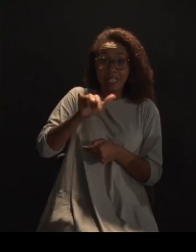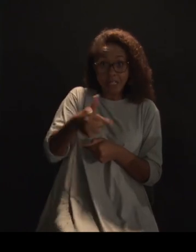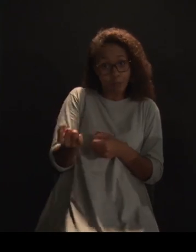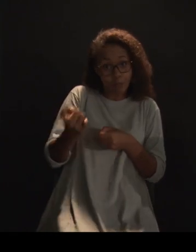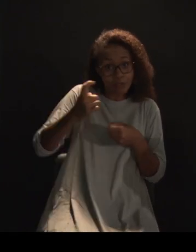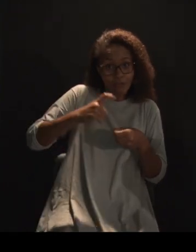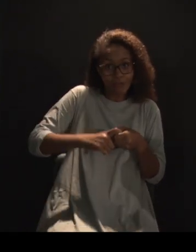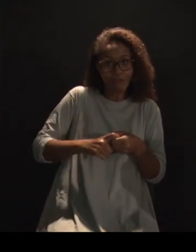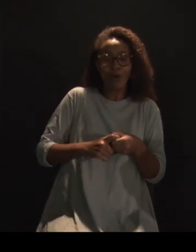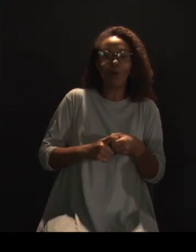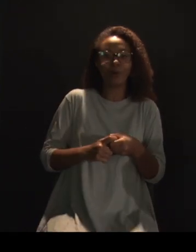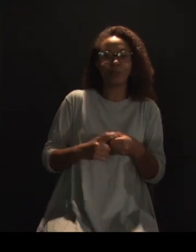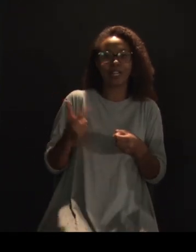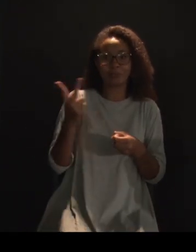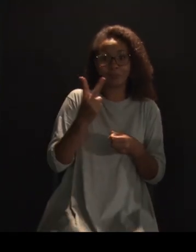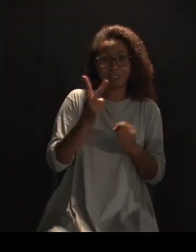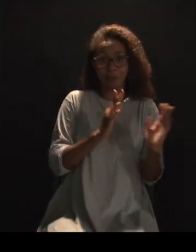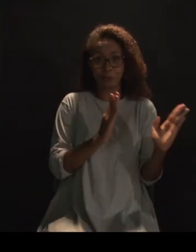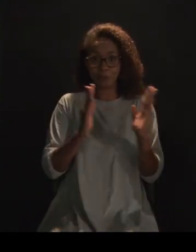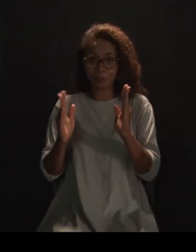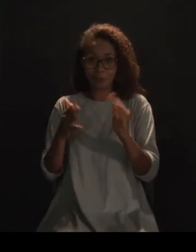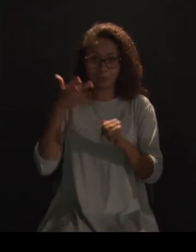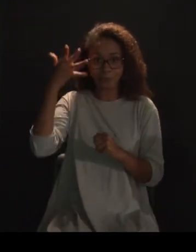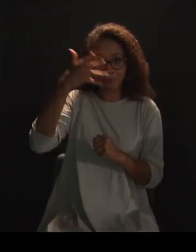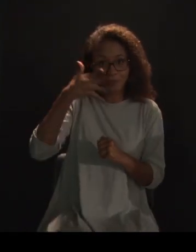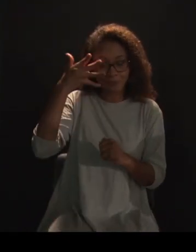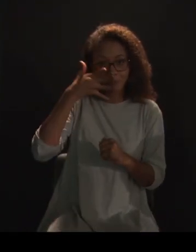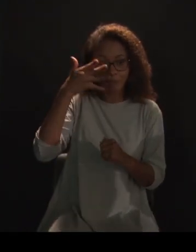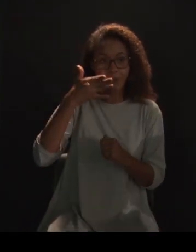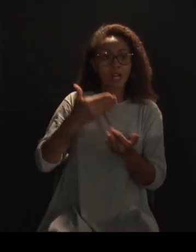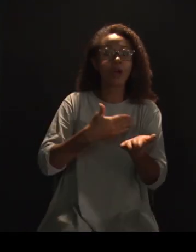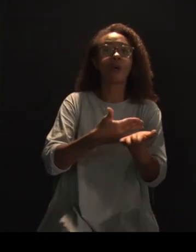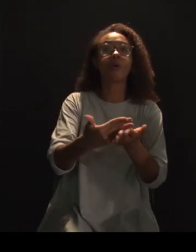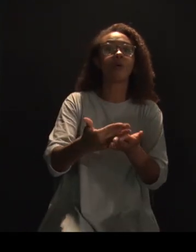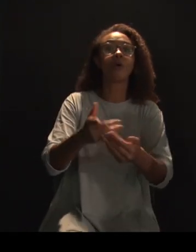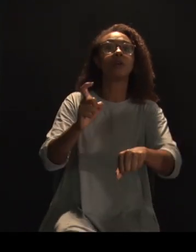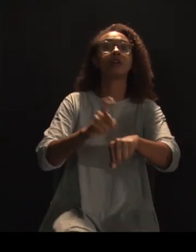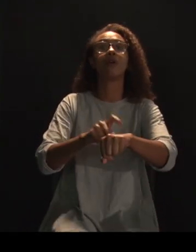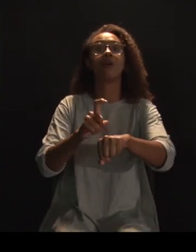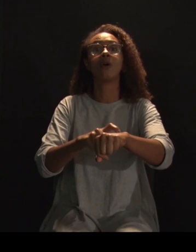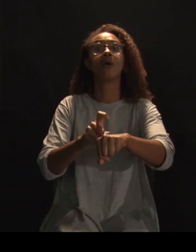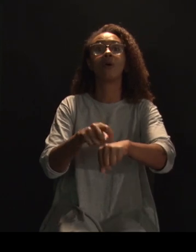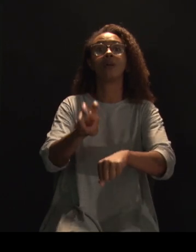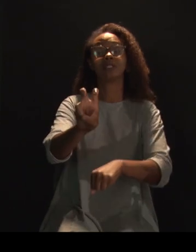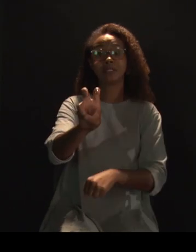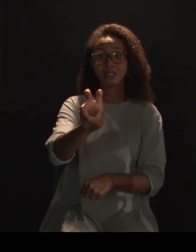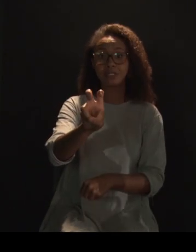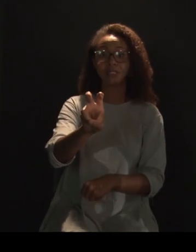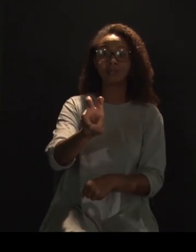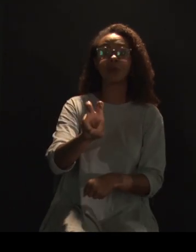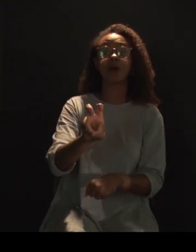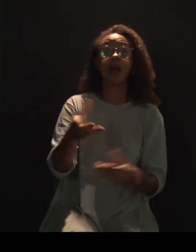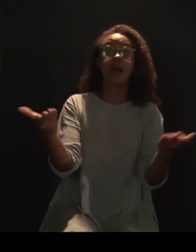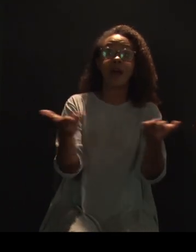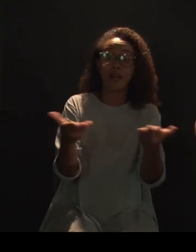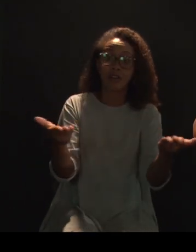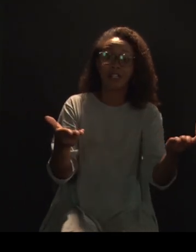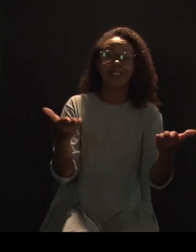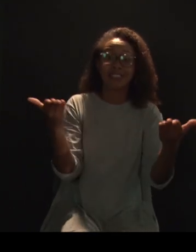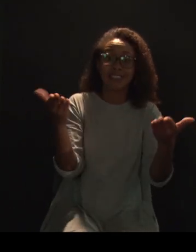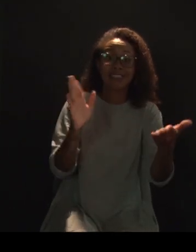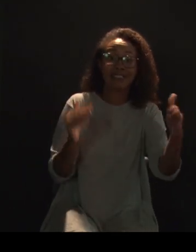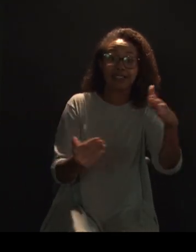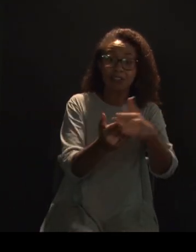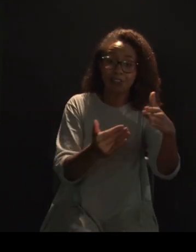volta pra segunda a segunda mesa começar às 5 horas então agora tem um intervalinho